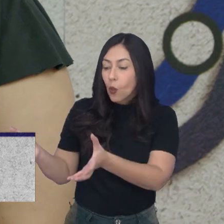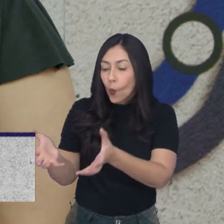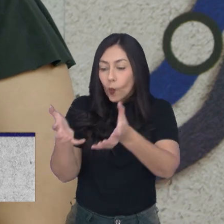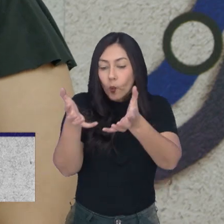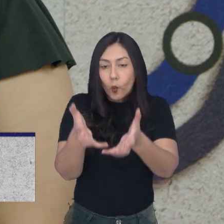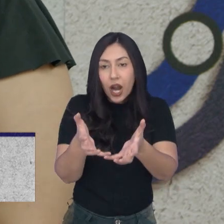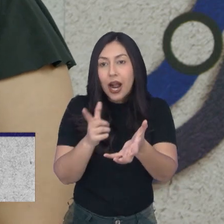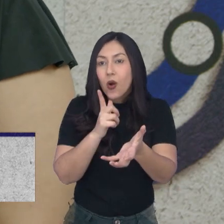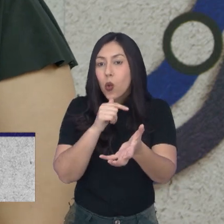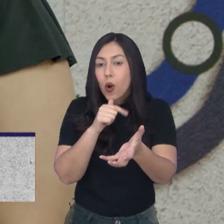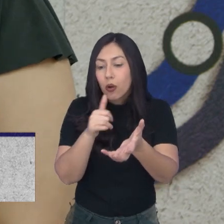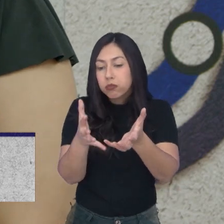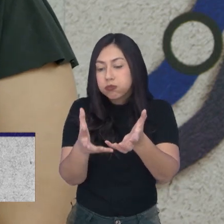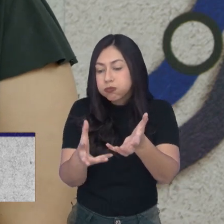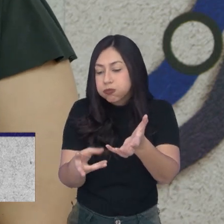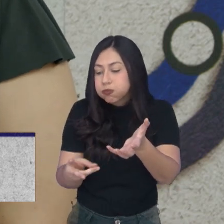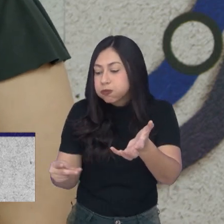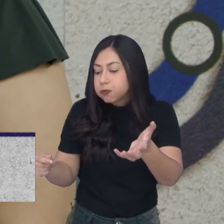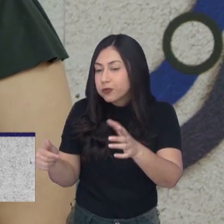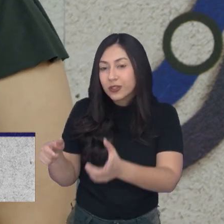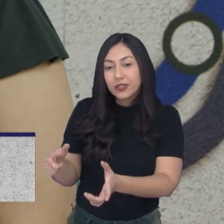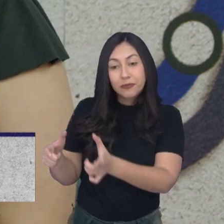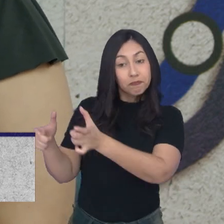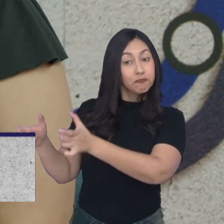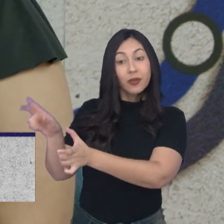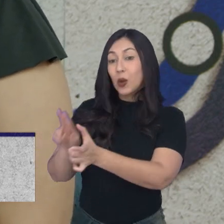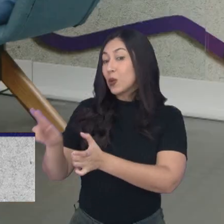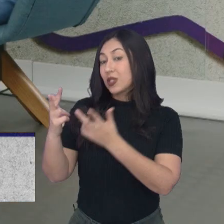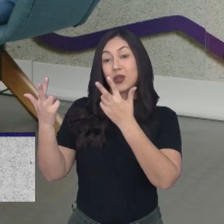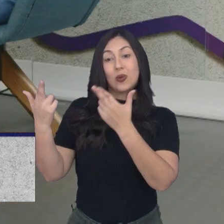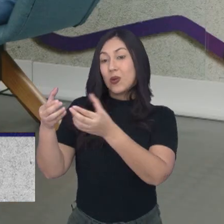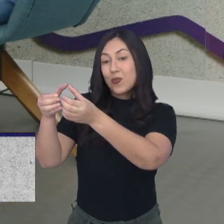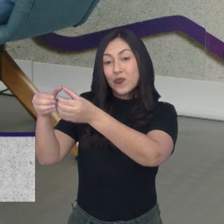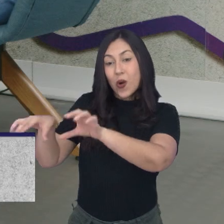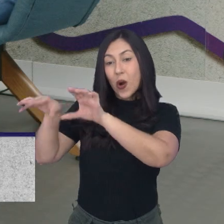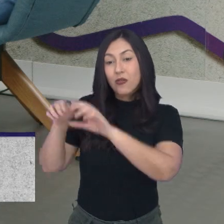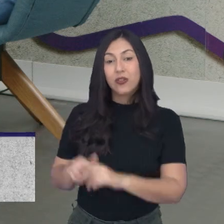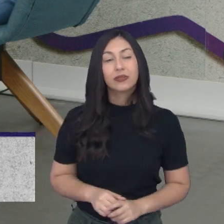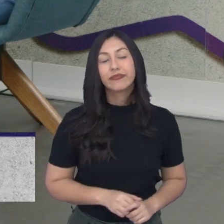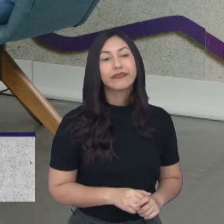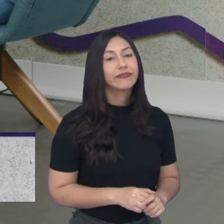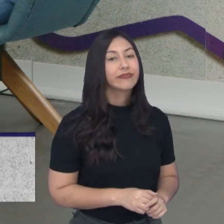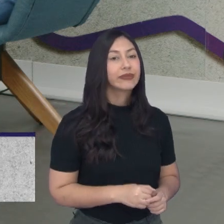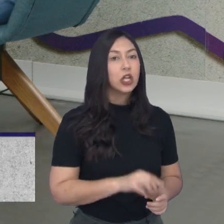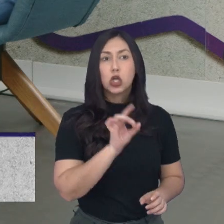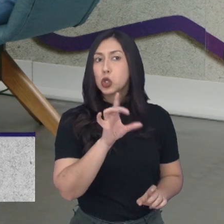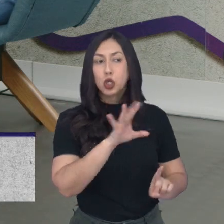a consistência da clara e você substitui tranquilamente. Exato. O que não tem mais só soja